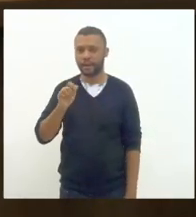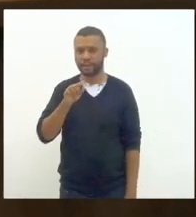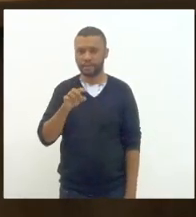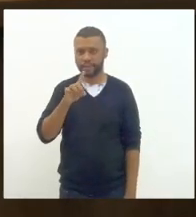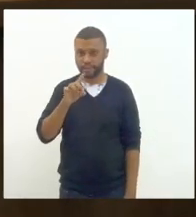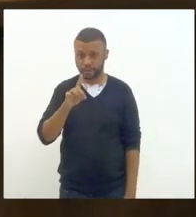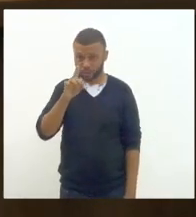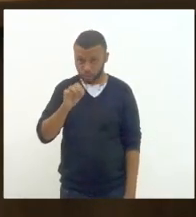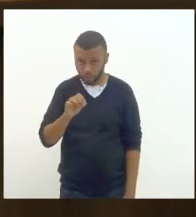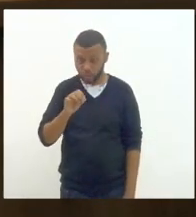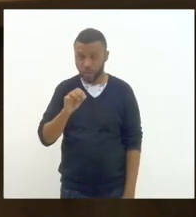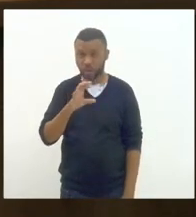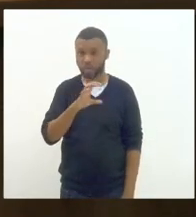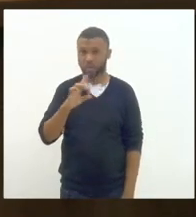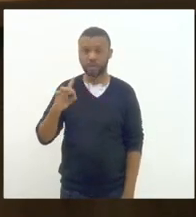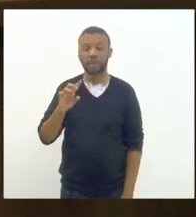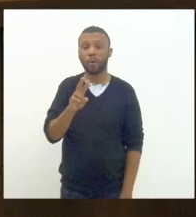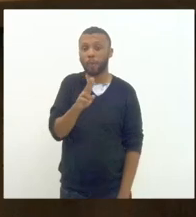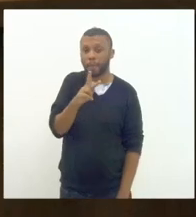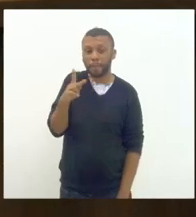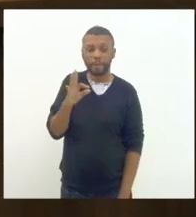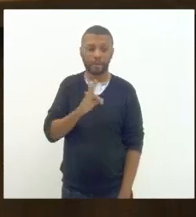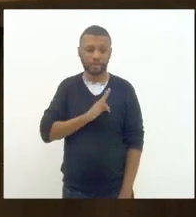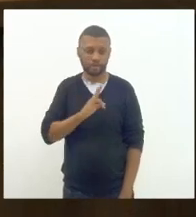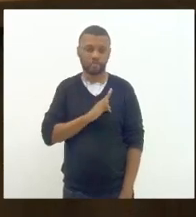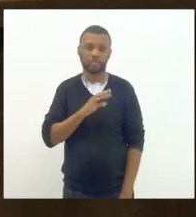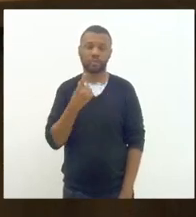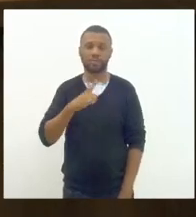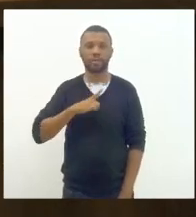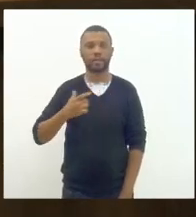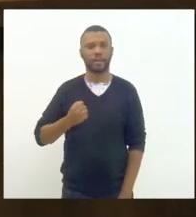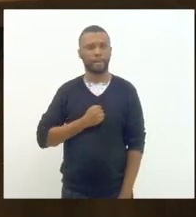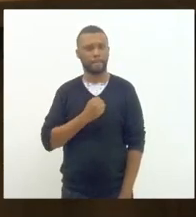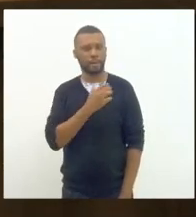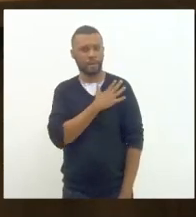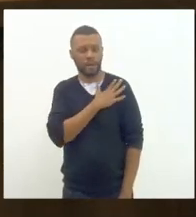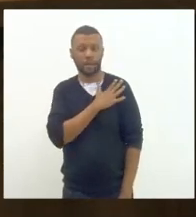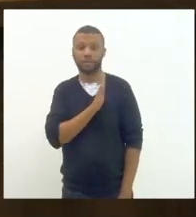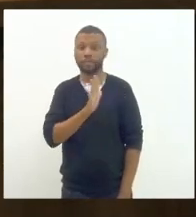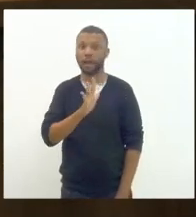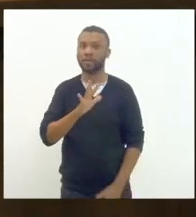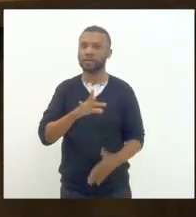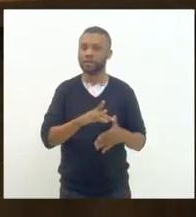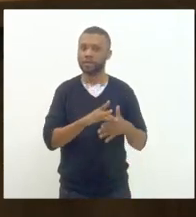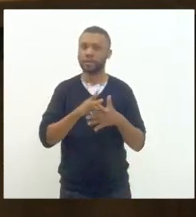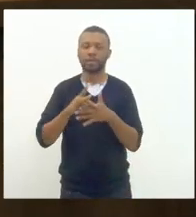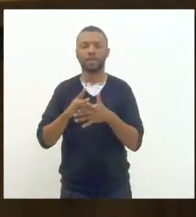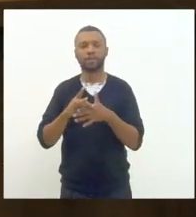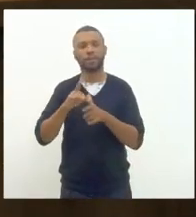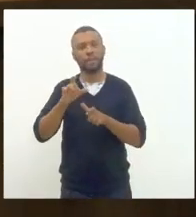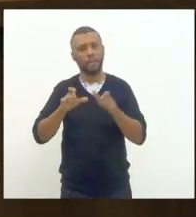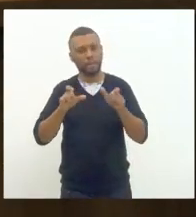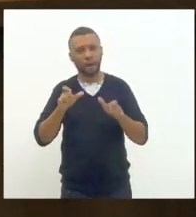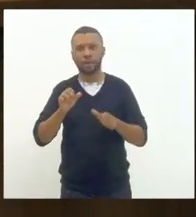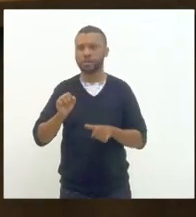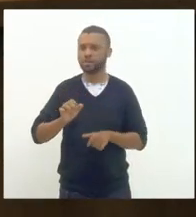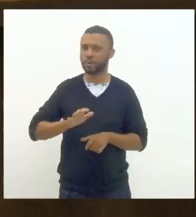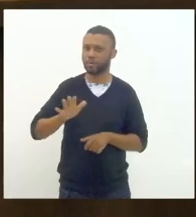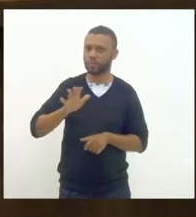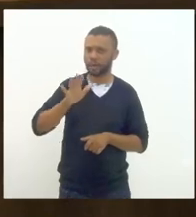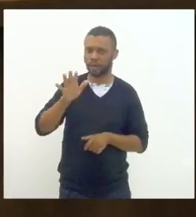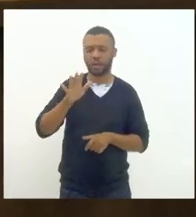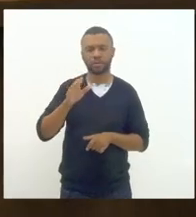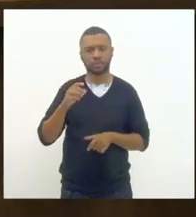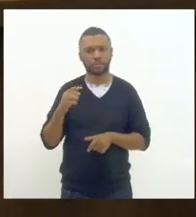Coordenadoria de Polícia Pacificadora. Tivemos aqui não só militares, mas muitas lideranças de comunidades no